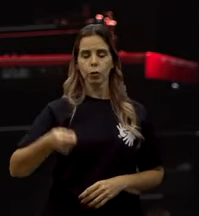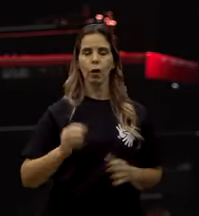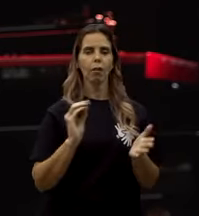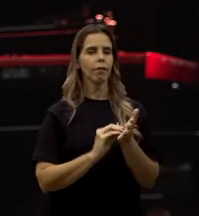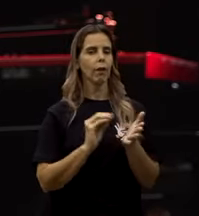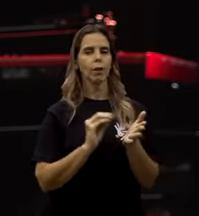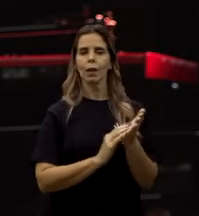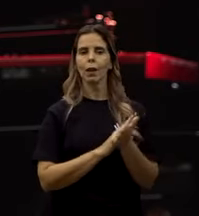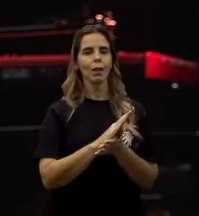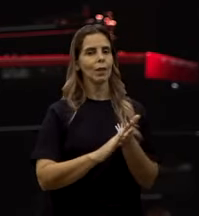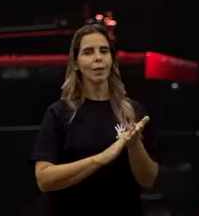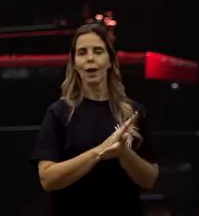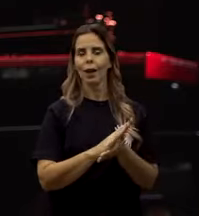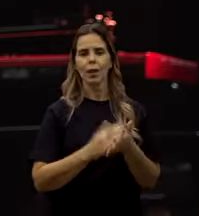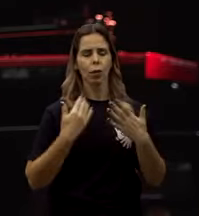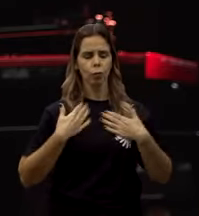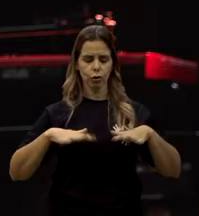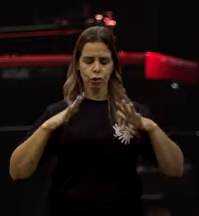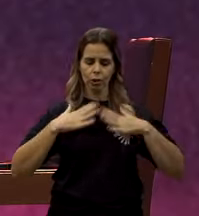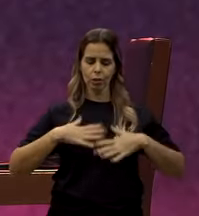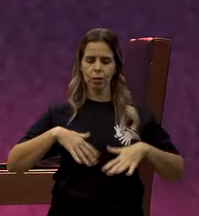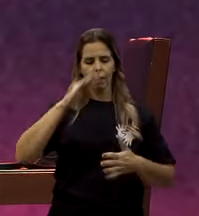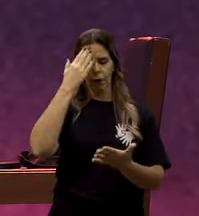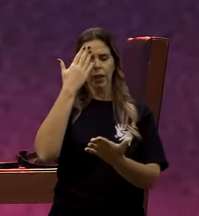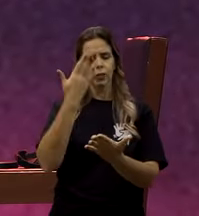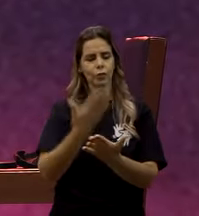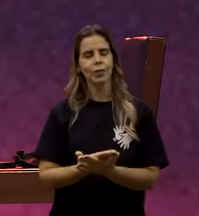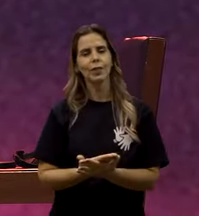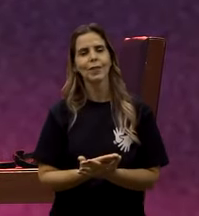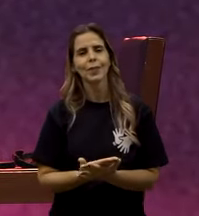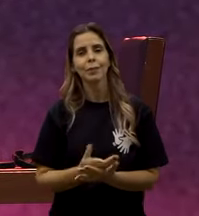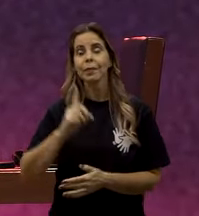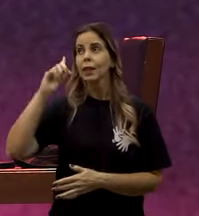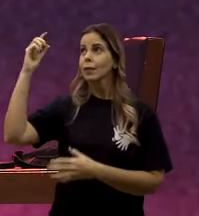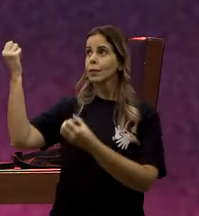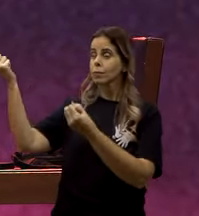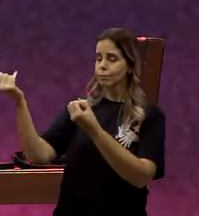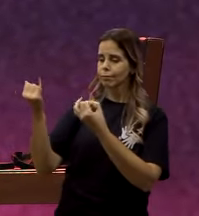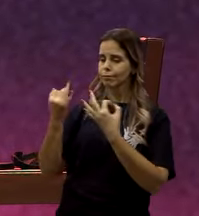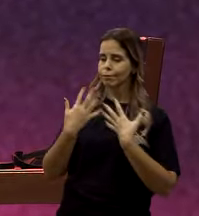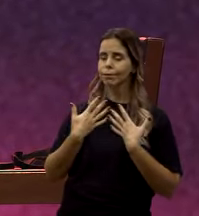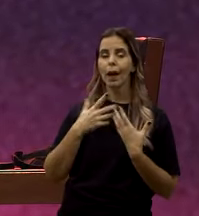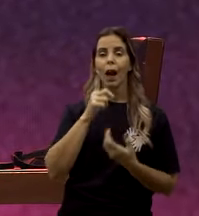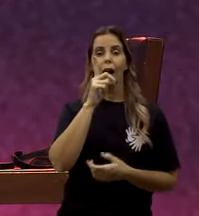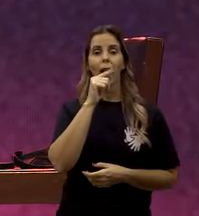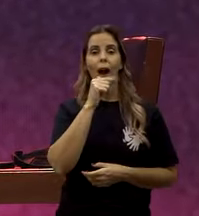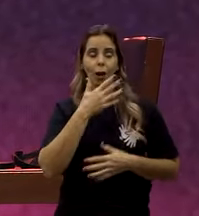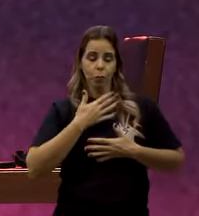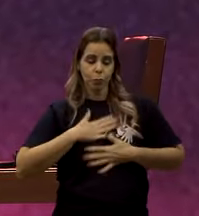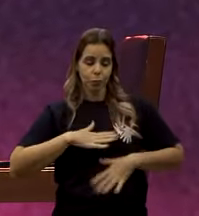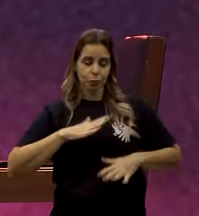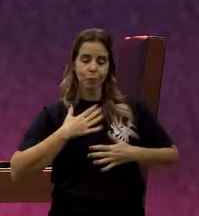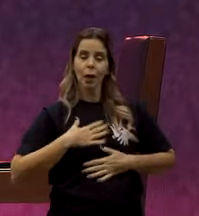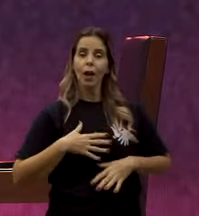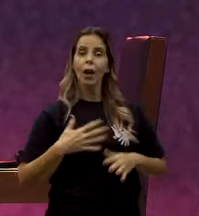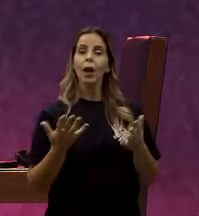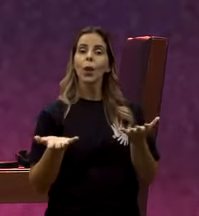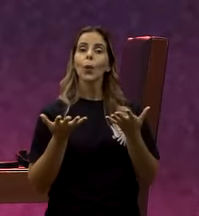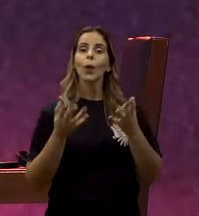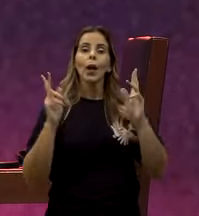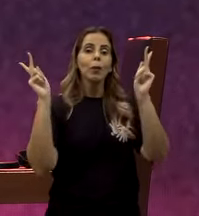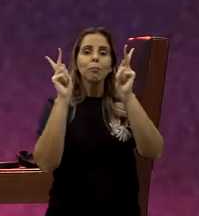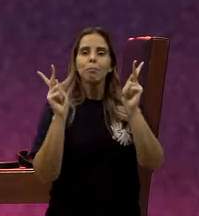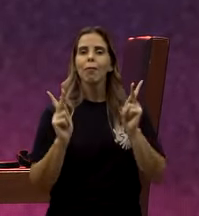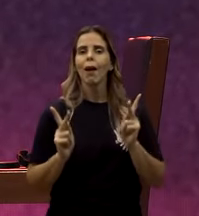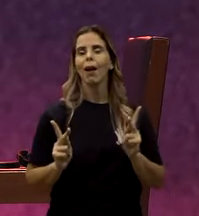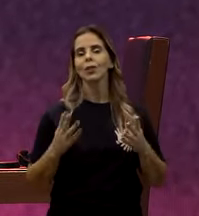faz deitar em Pastos Verdejante eu vou descansar ele me guia mamente as águas tranquilas eu quero tranquilidade quem tá ouvindo o que eu tô pregando aqui